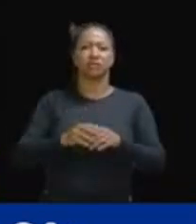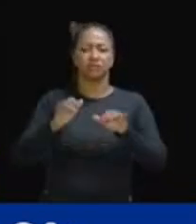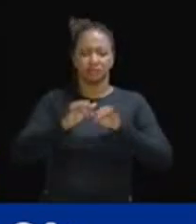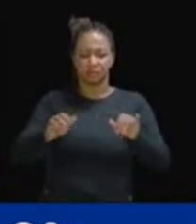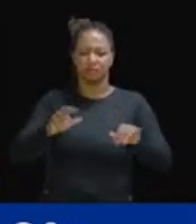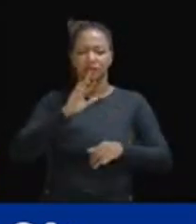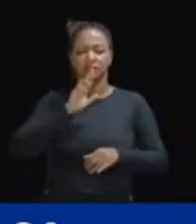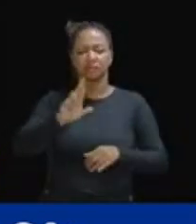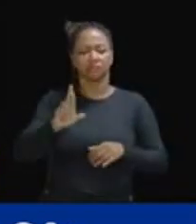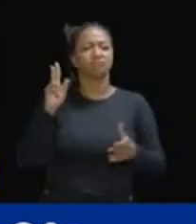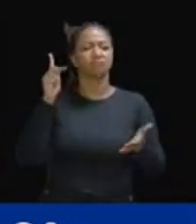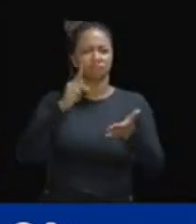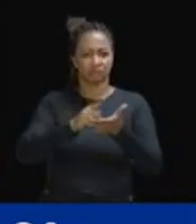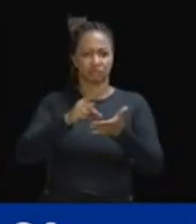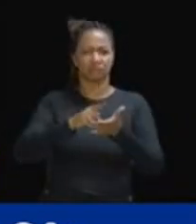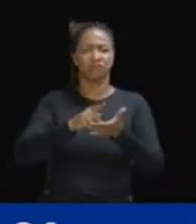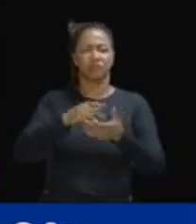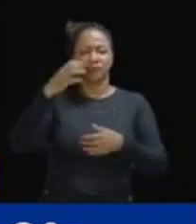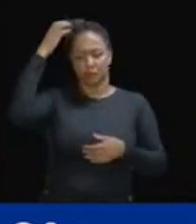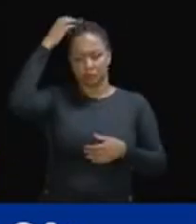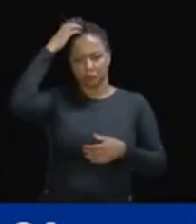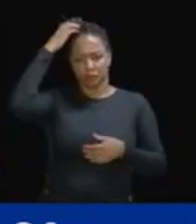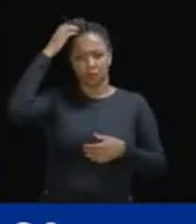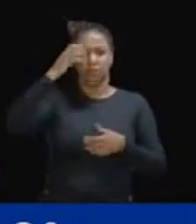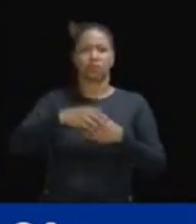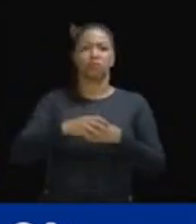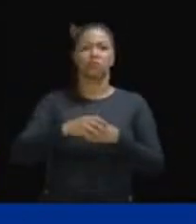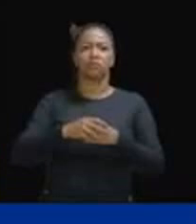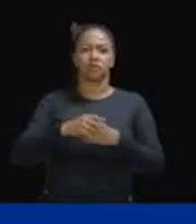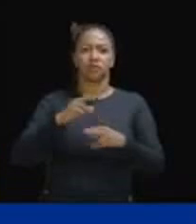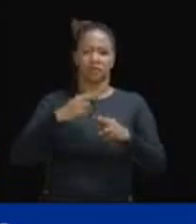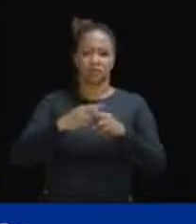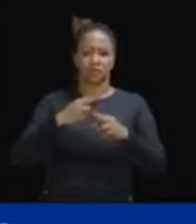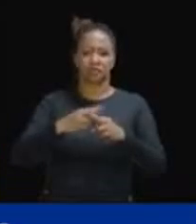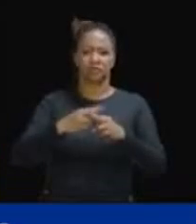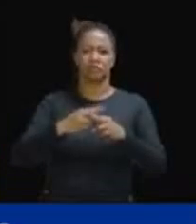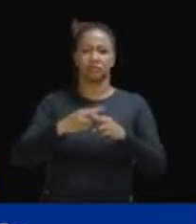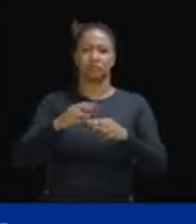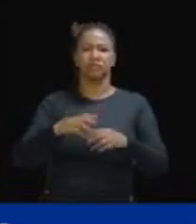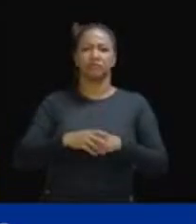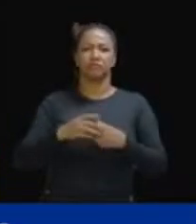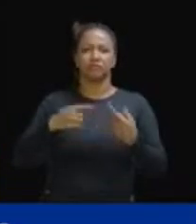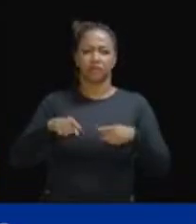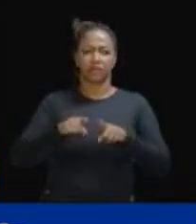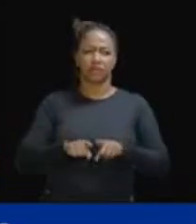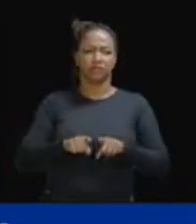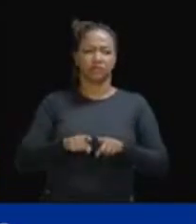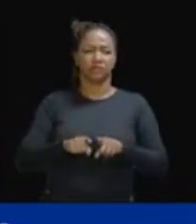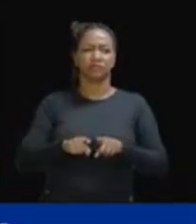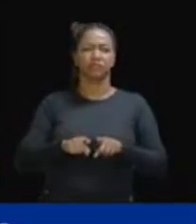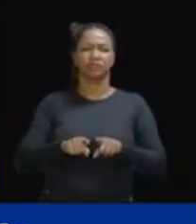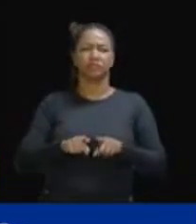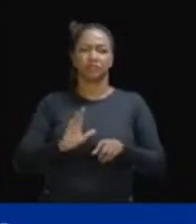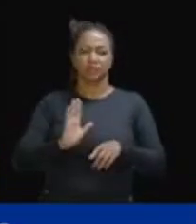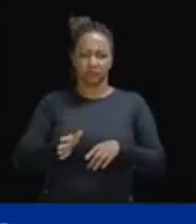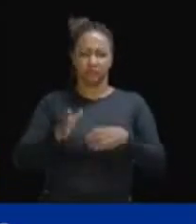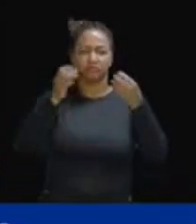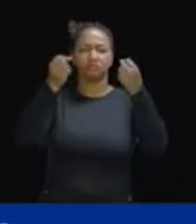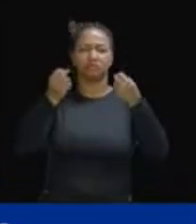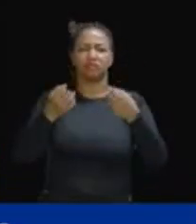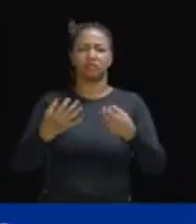diz que houve realmente, por culpa da própria Caixa, esse atraso. Então, e inclusive isso também